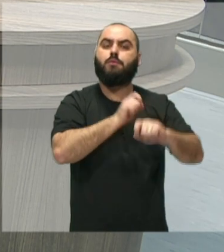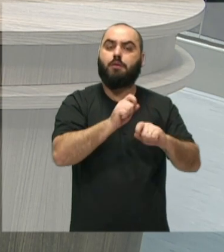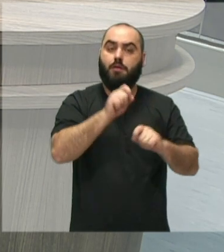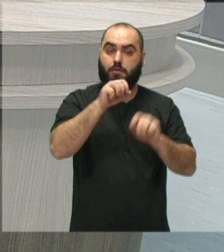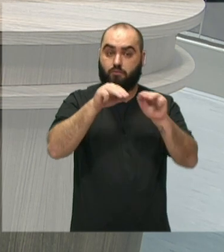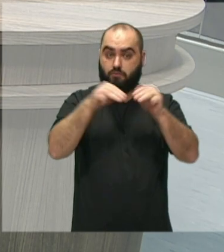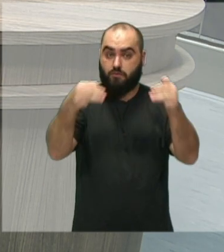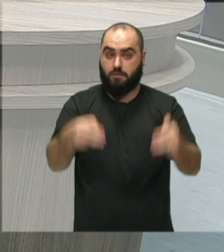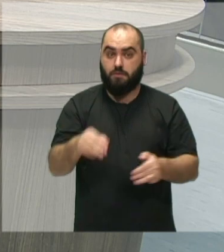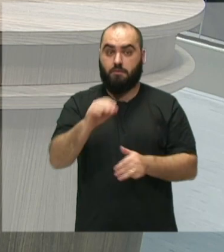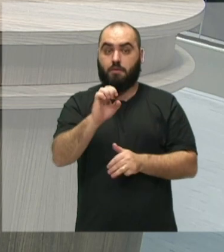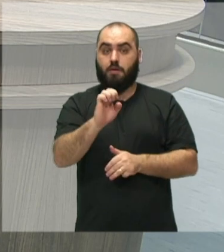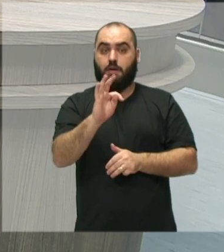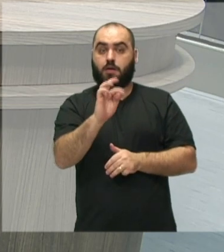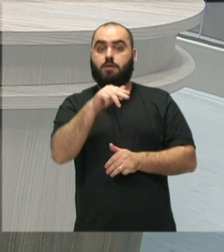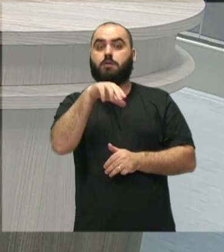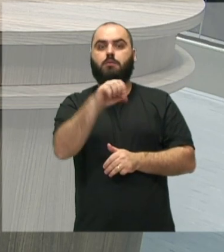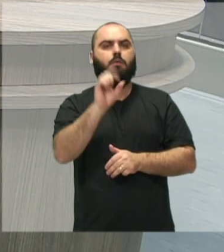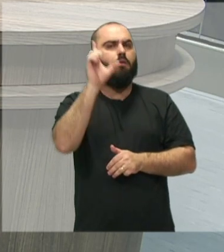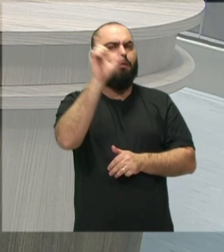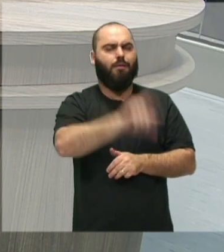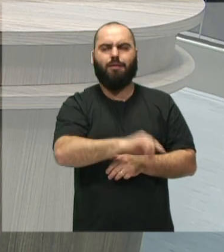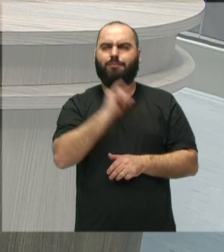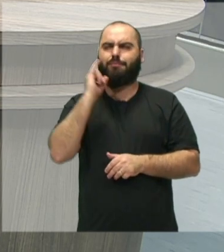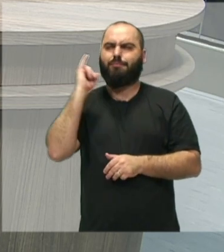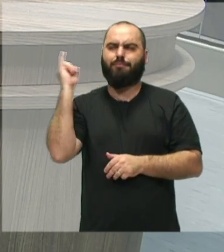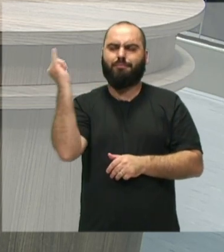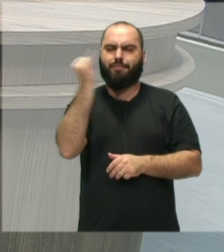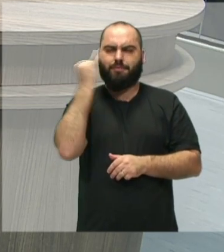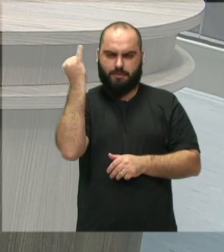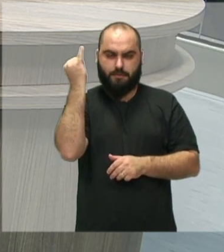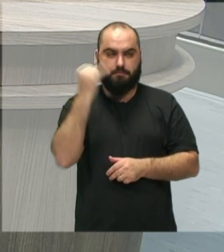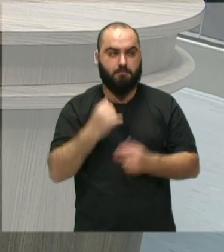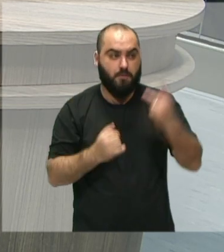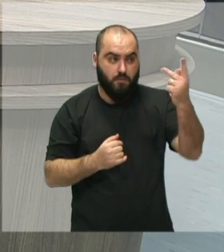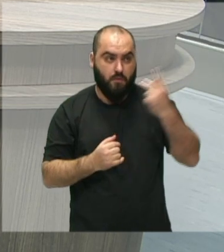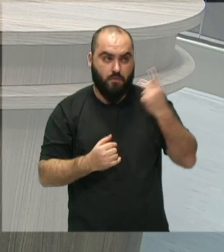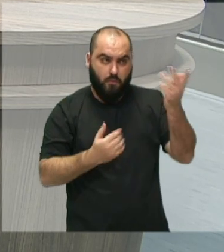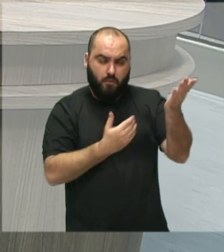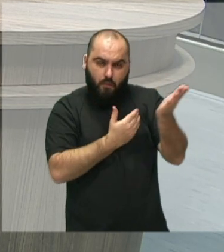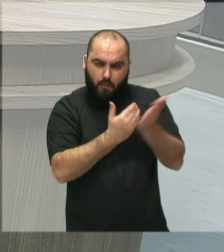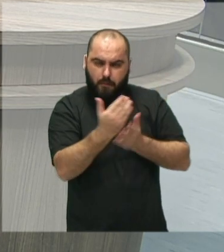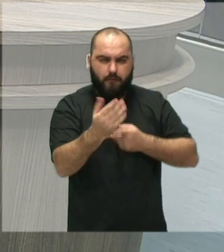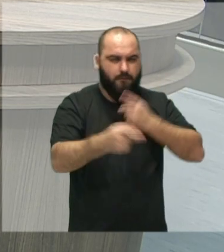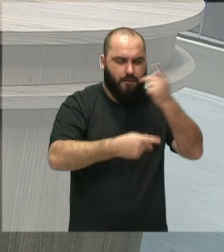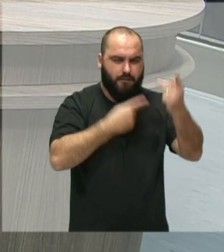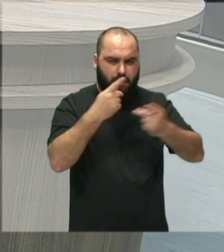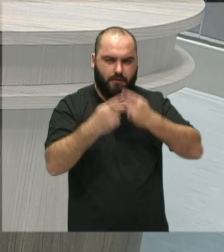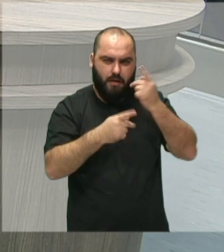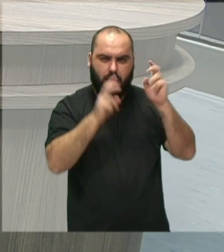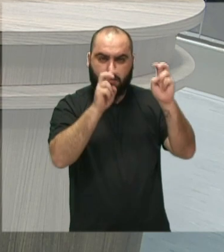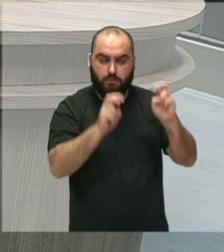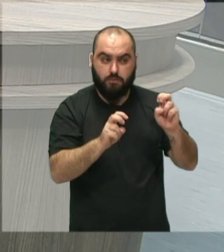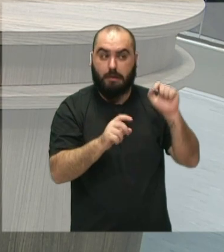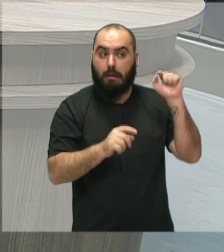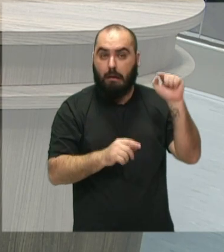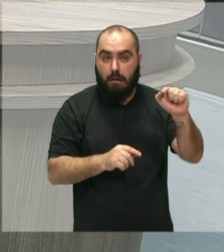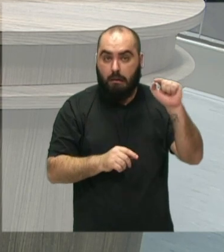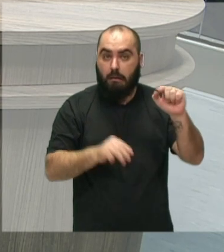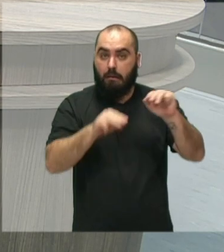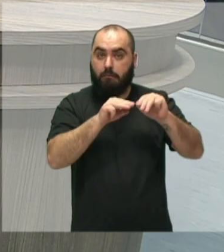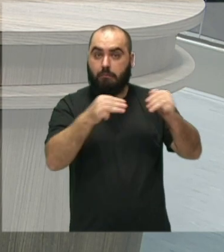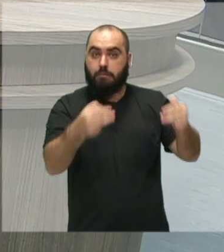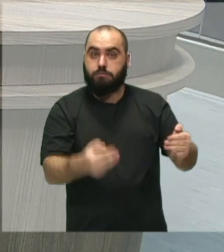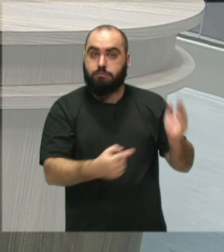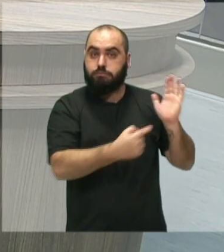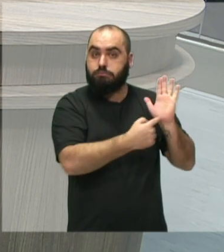é fundamental, né? A gente começou a falar um pouquinho, né, da história ali. Ele mostra muito, né? Ele tem um